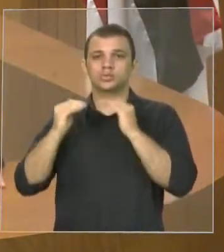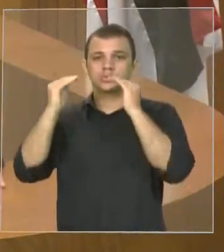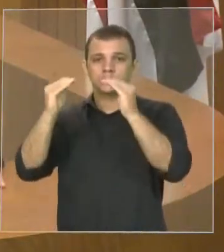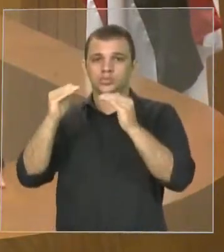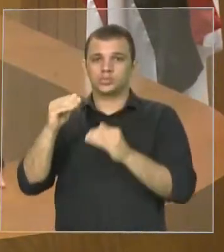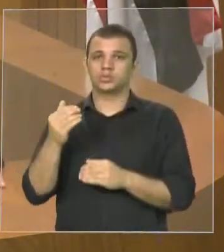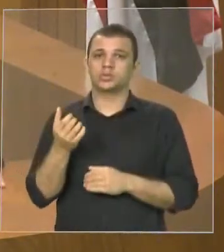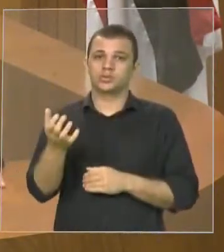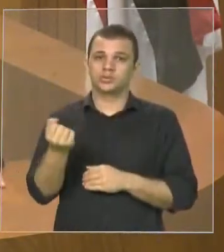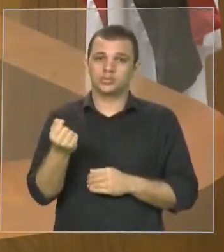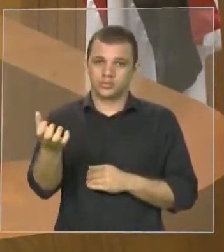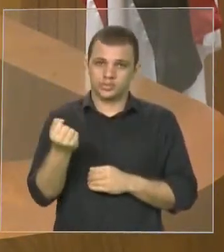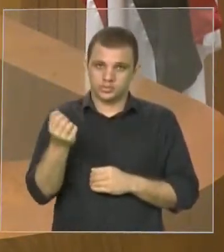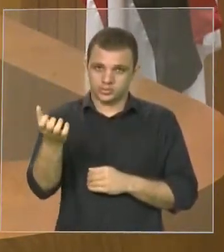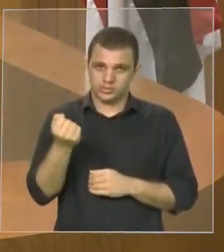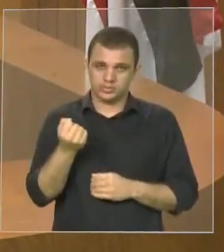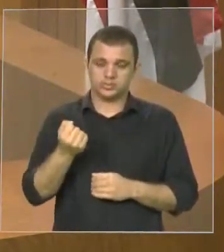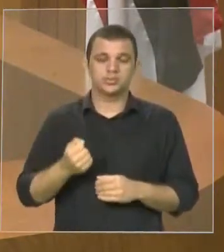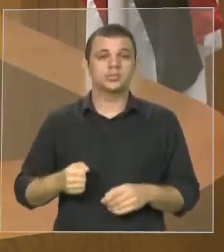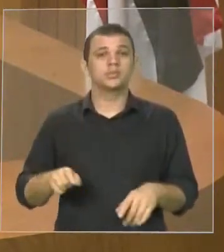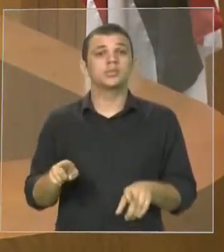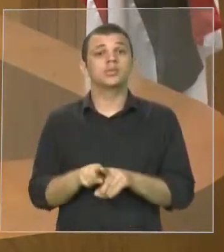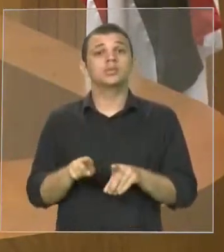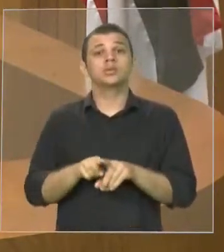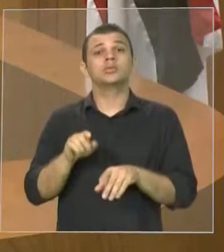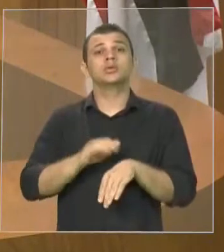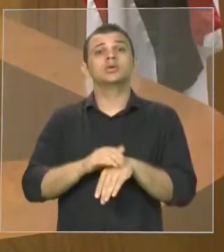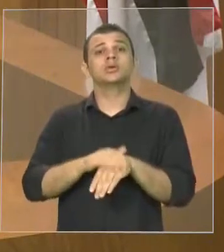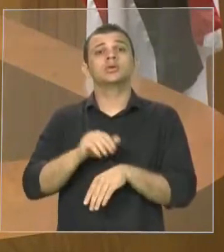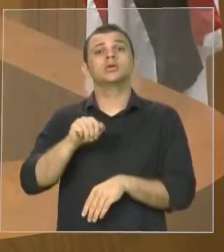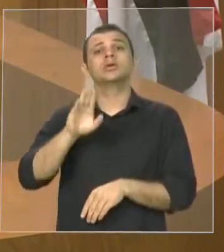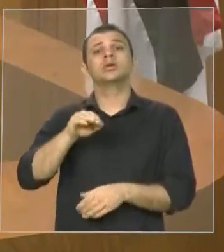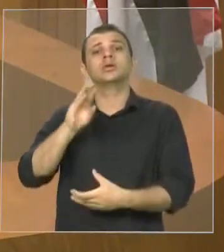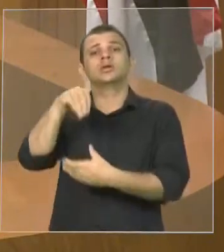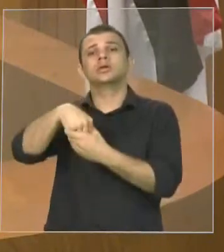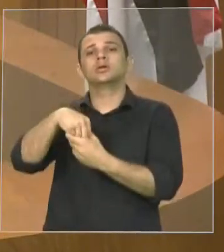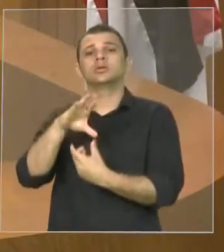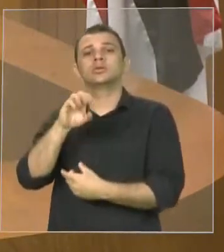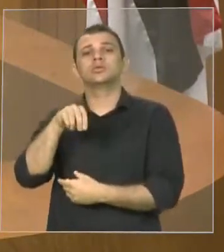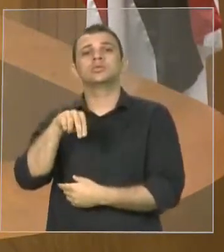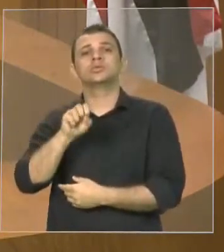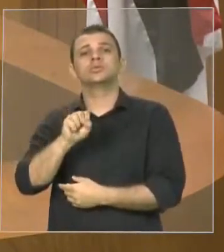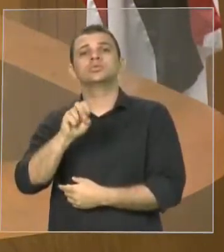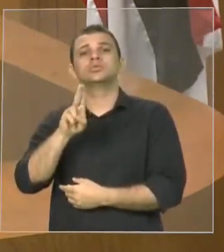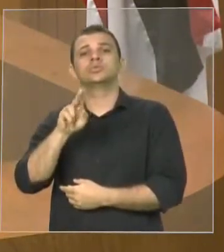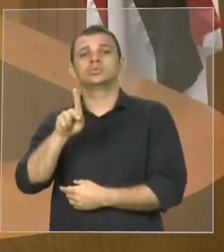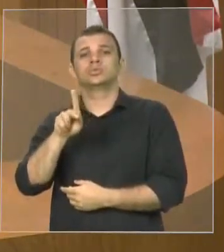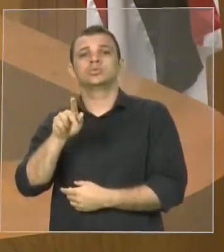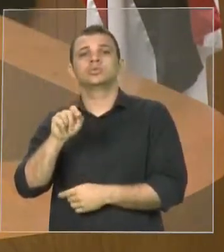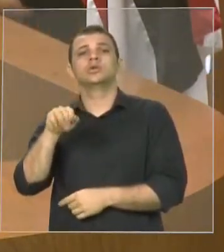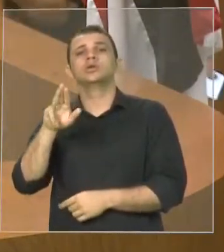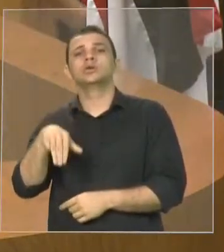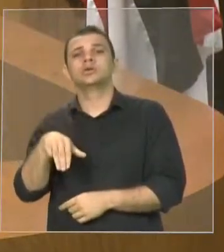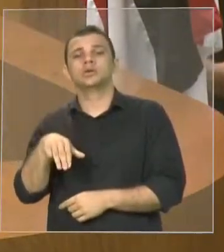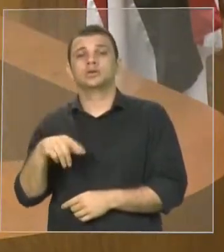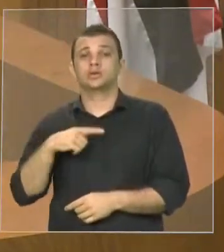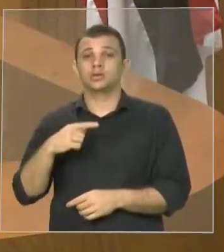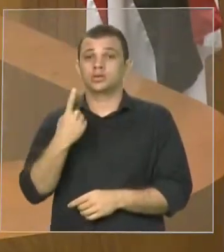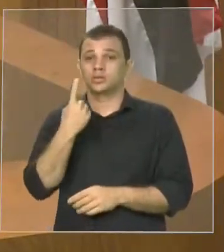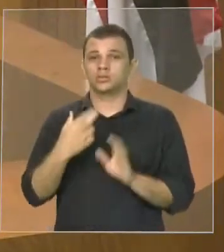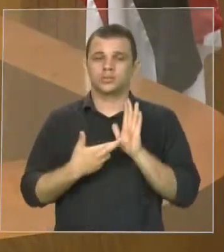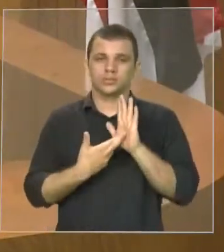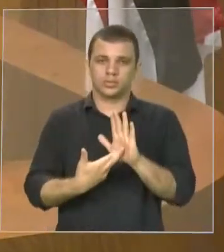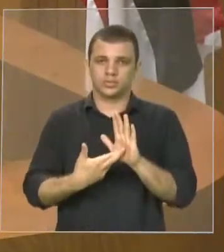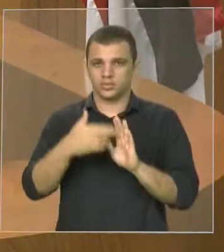e Aposentadoria. E quem está atualmente no CONSUP, senhores deputados? Um representante da